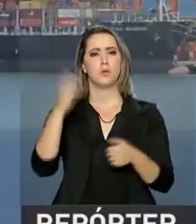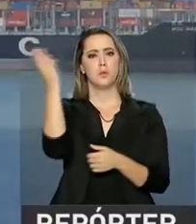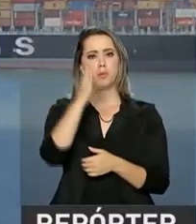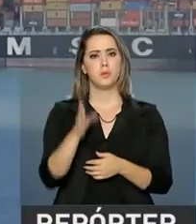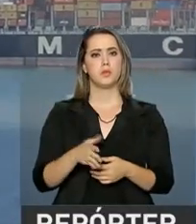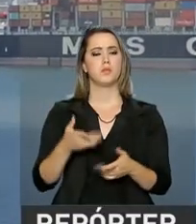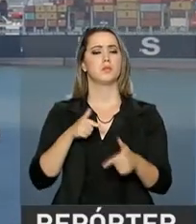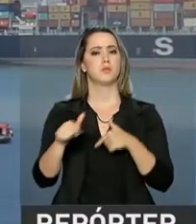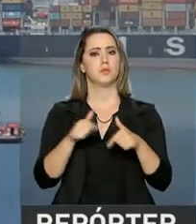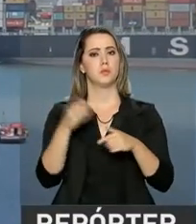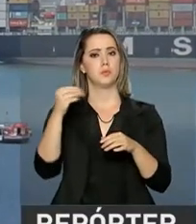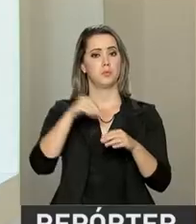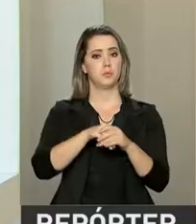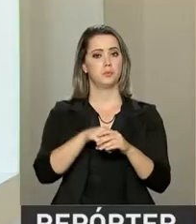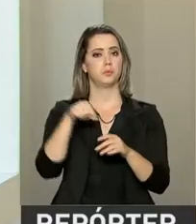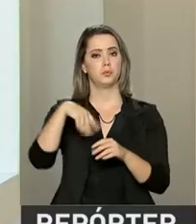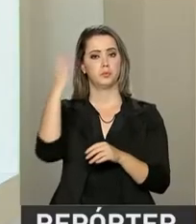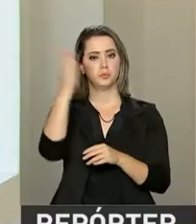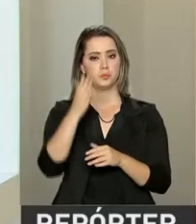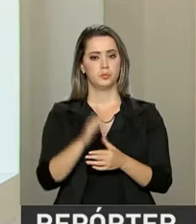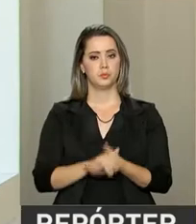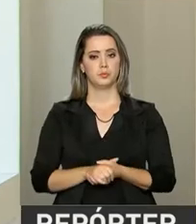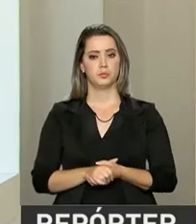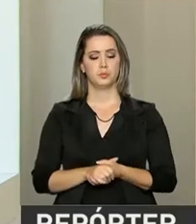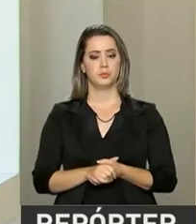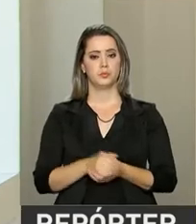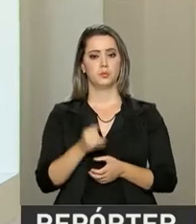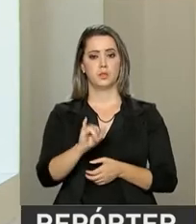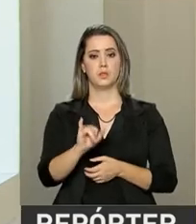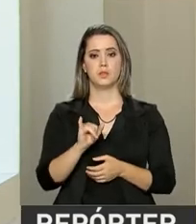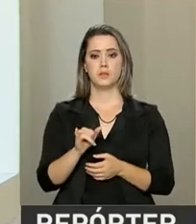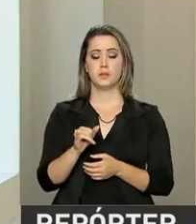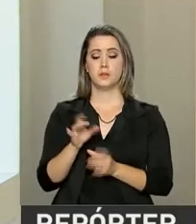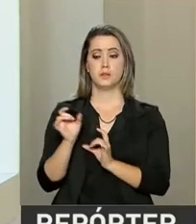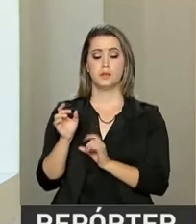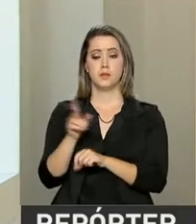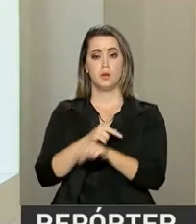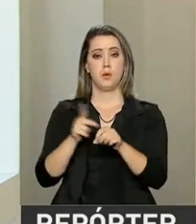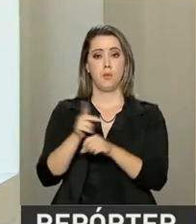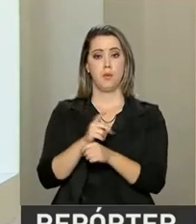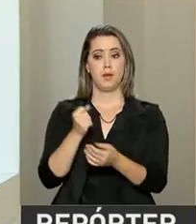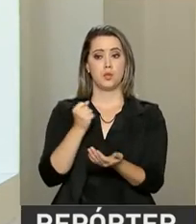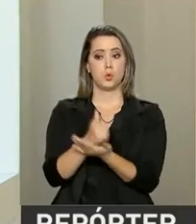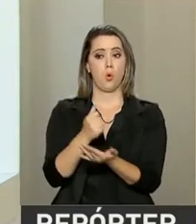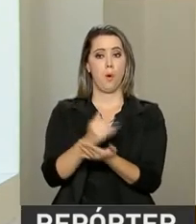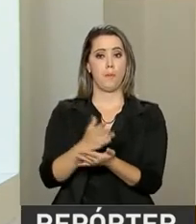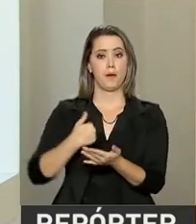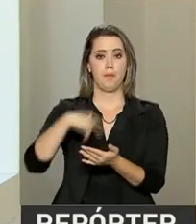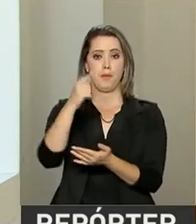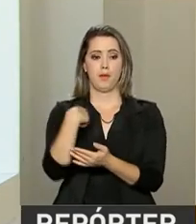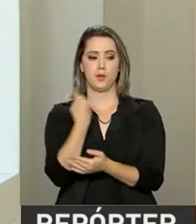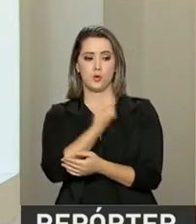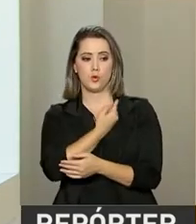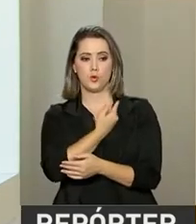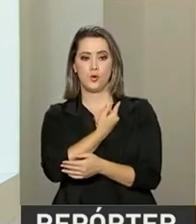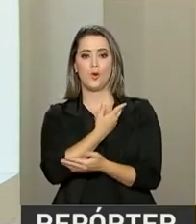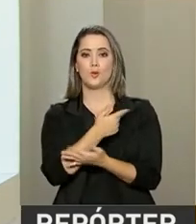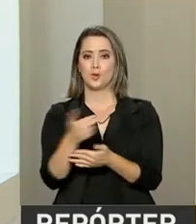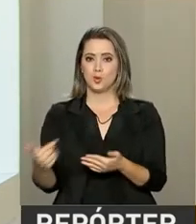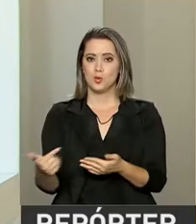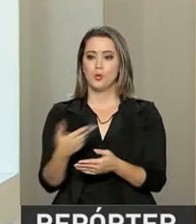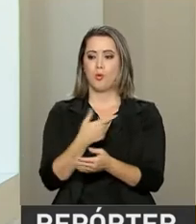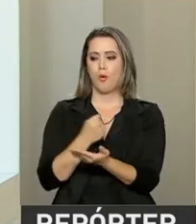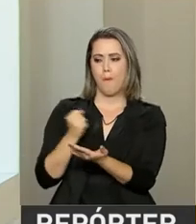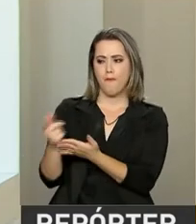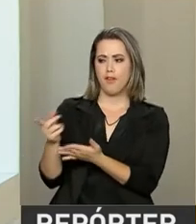empregos aqui dentro quando é em algum país está comprando mais produtos brasileiros nós estamos conseguindo fazer o maior volume